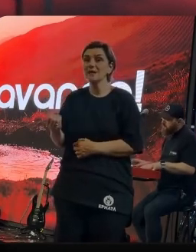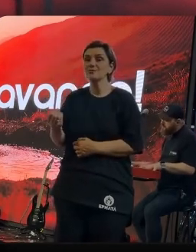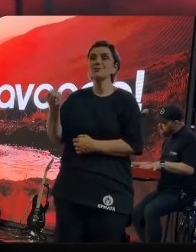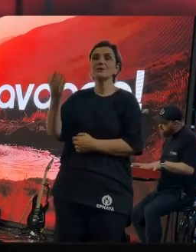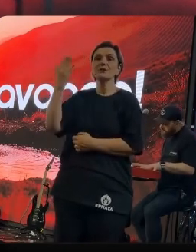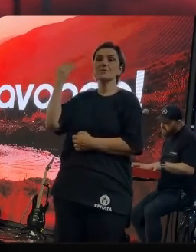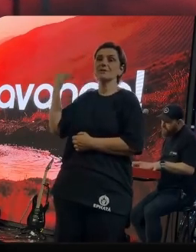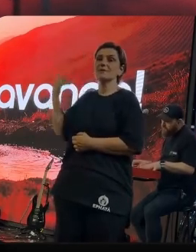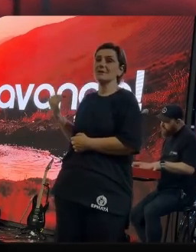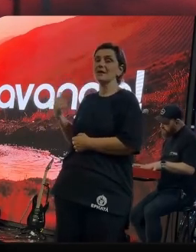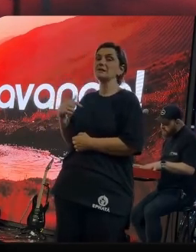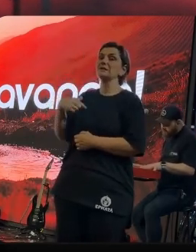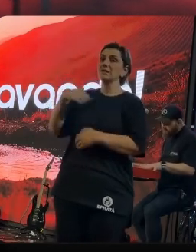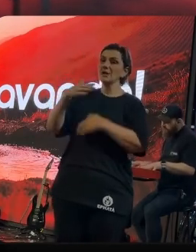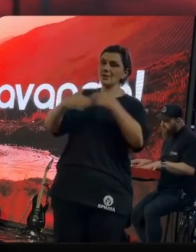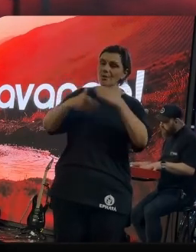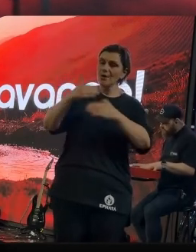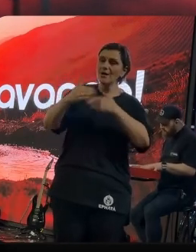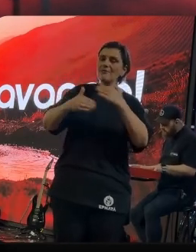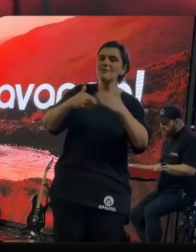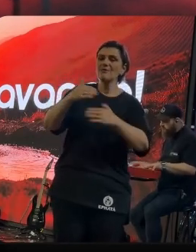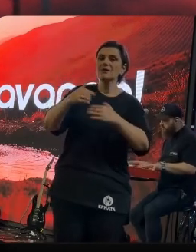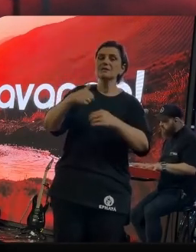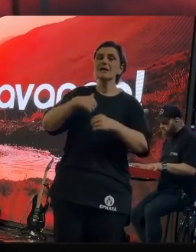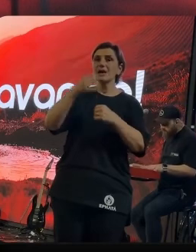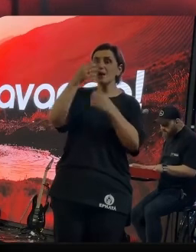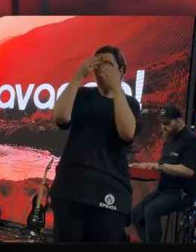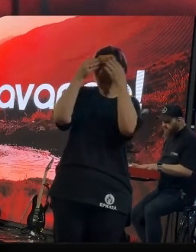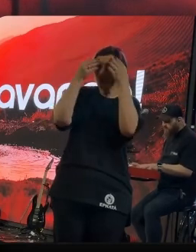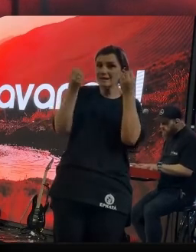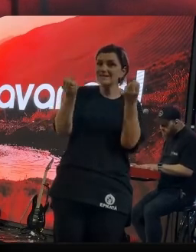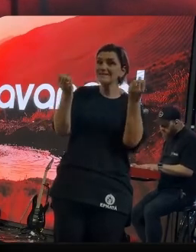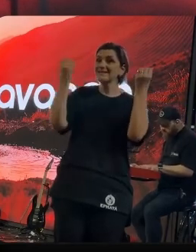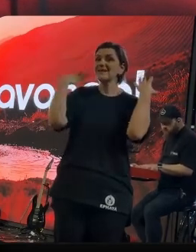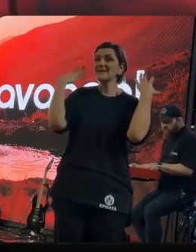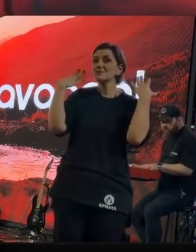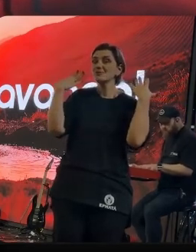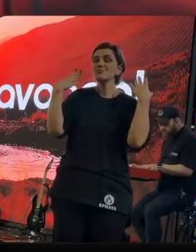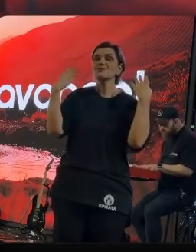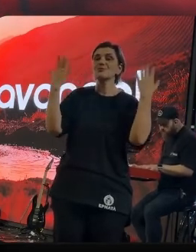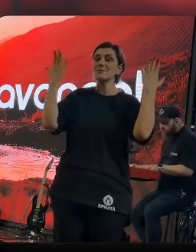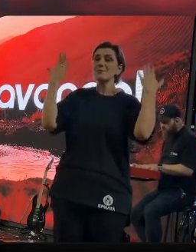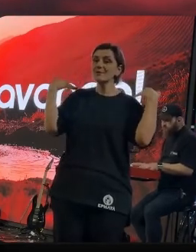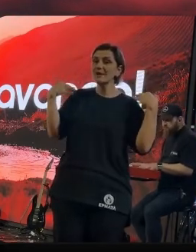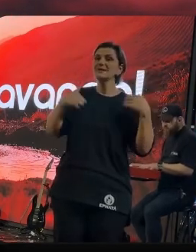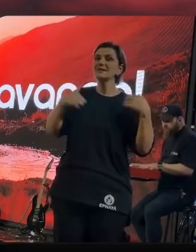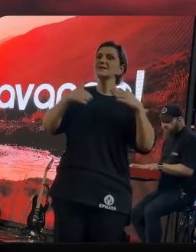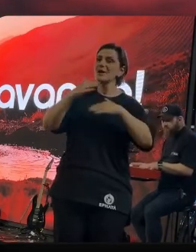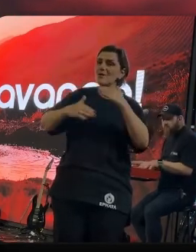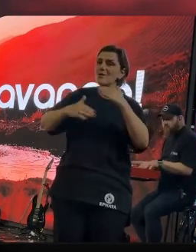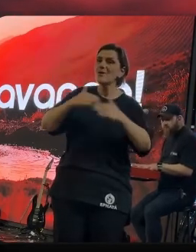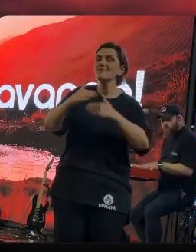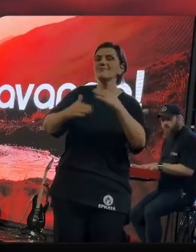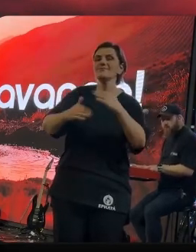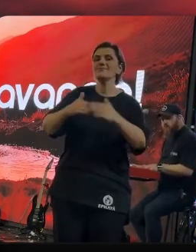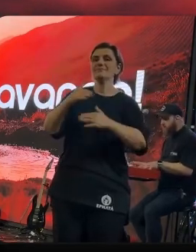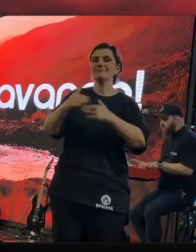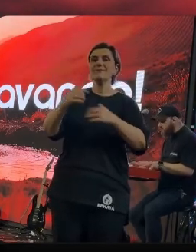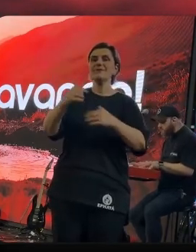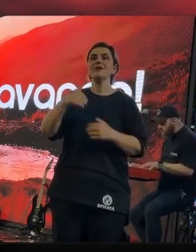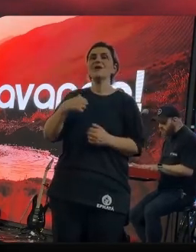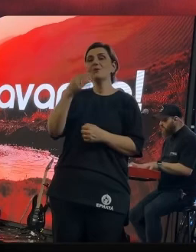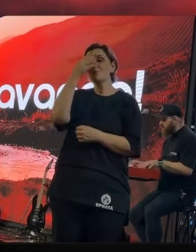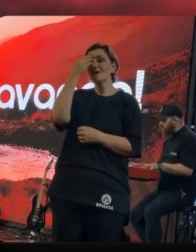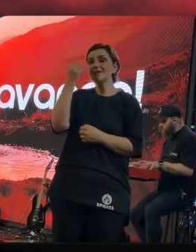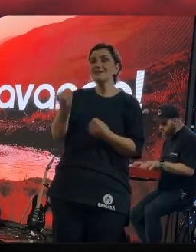ficou para trás e eu avanço. Não. Eu esqueço o que ficou para trás e eu avanço. Ei, você não está entendendo. Eu esqueço o